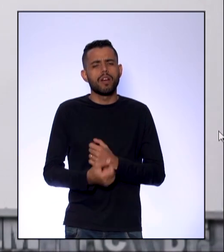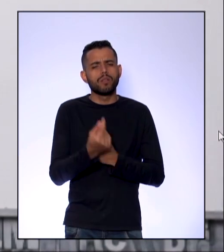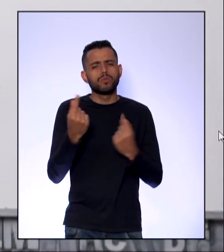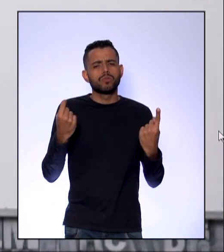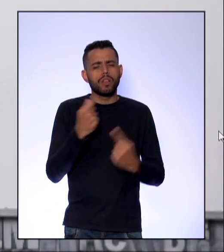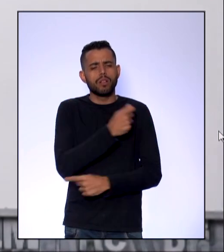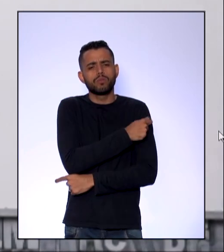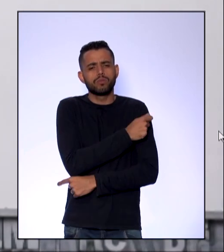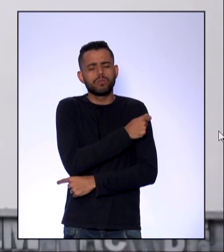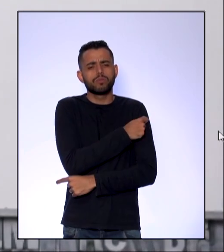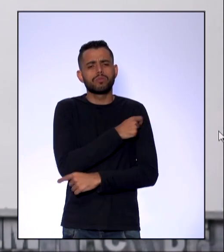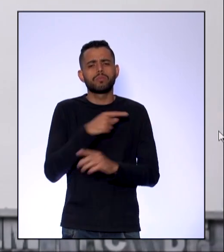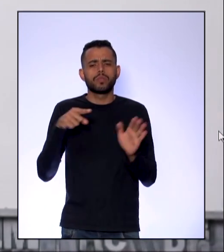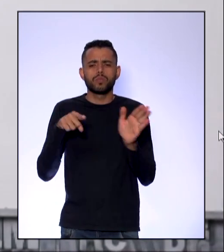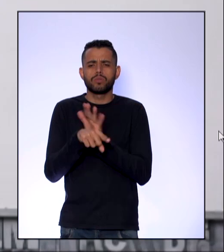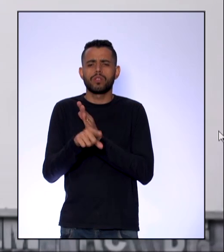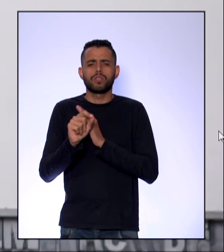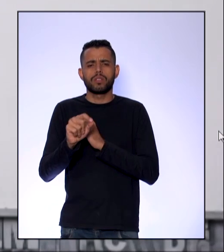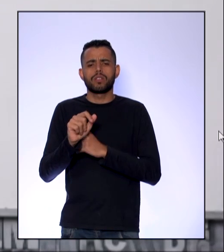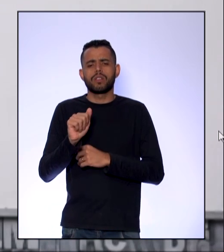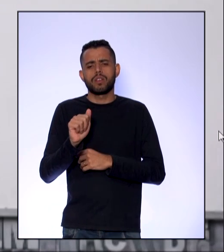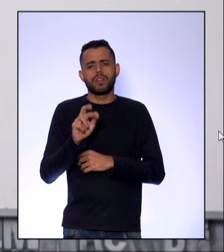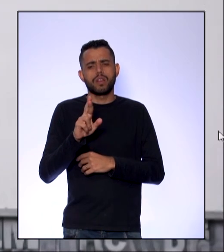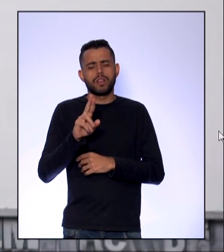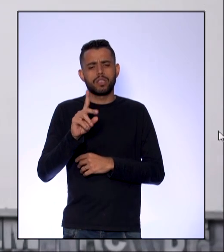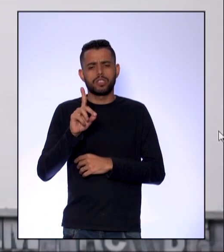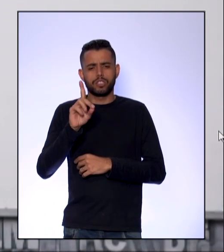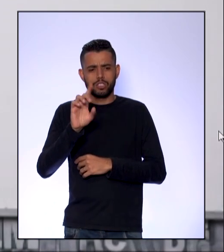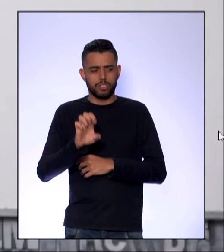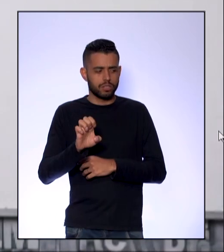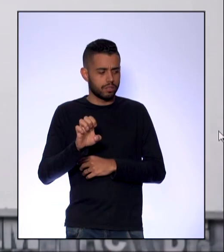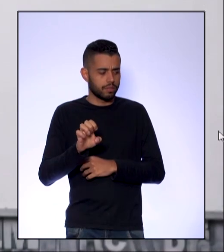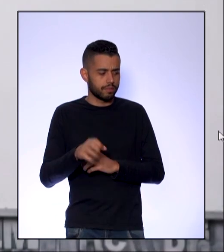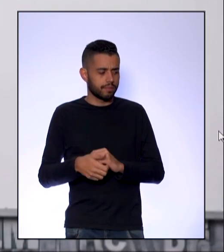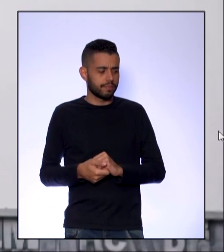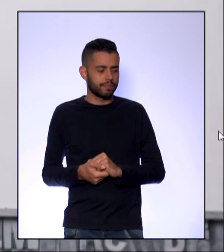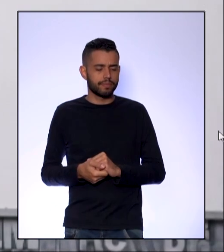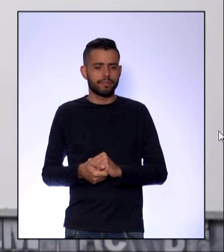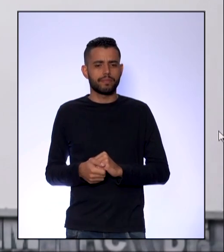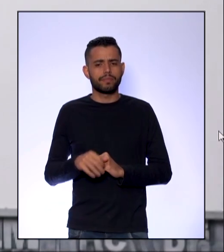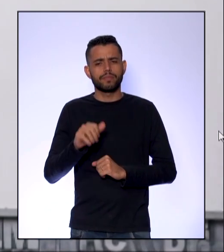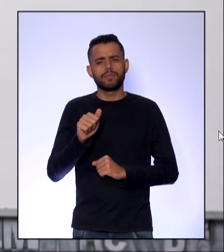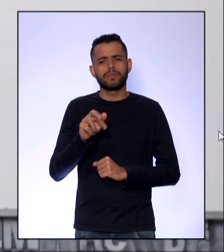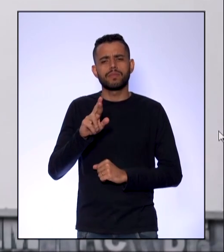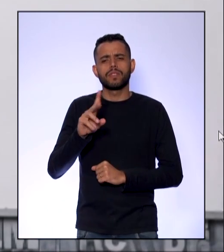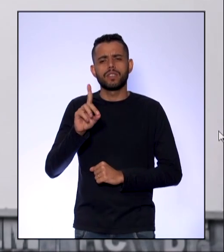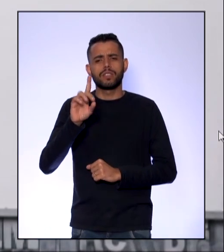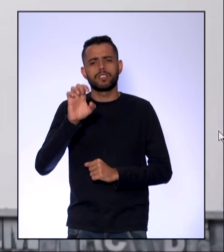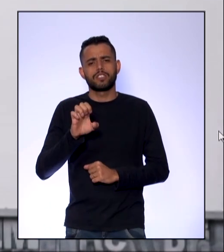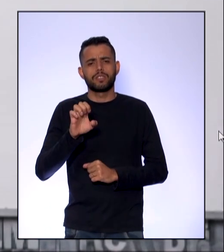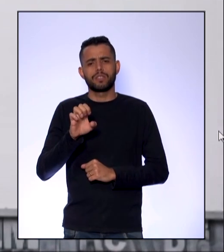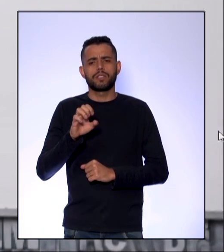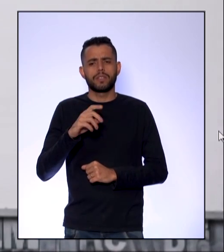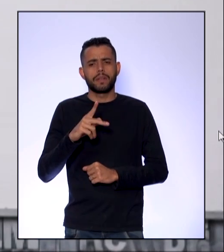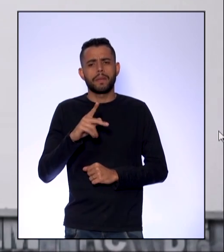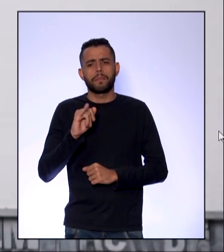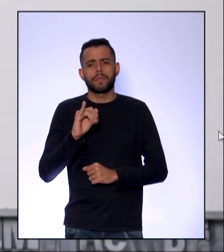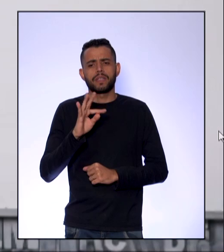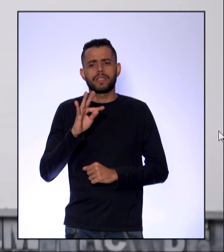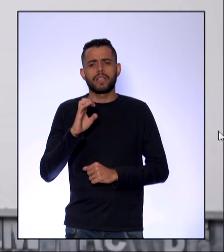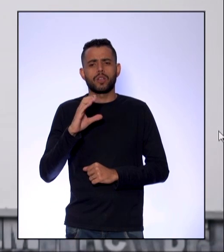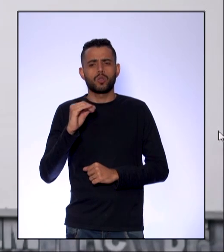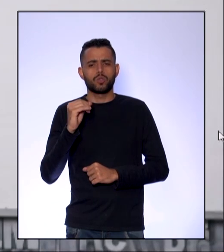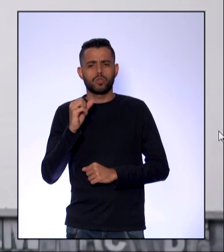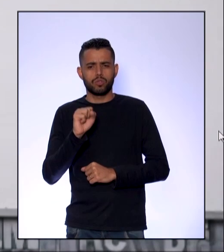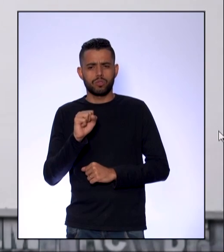quem é o Arde, tá? O Arde tem o seguinte nome, Ardipithecus ramidus,